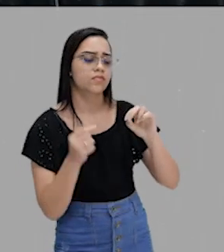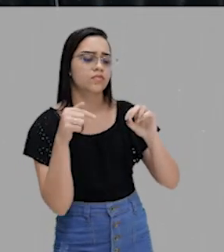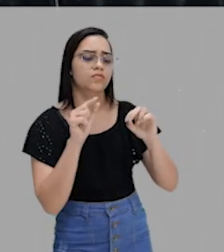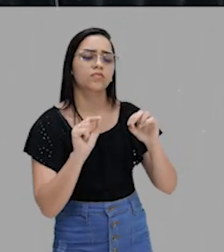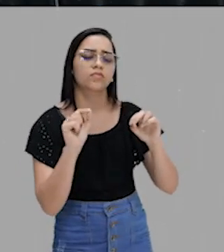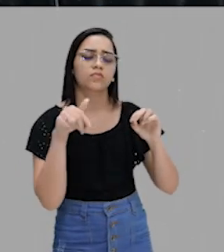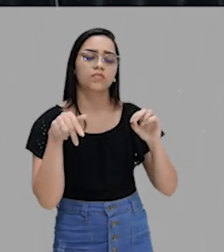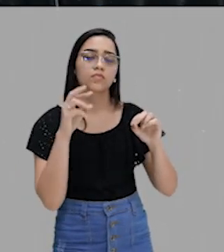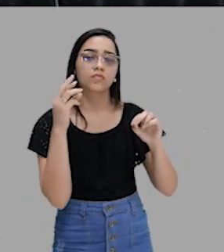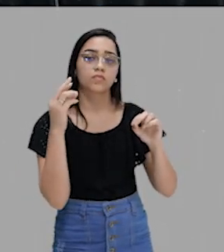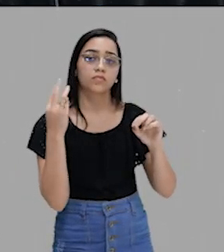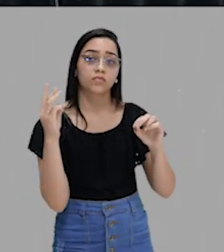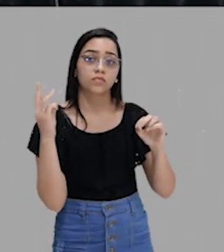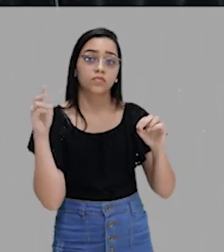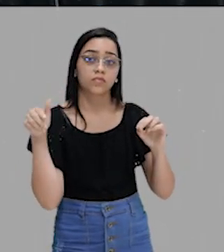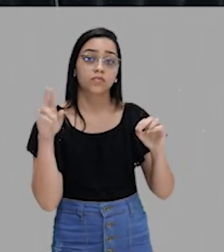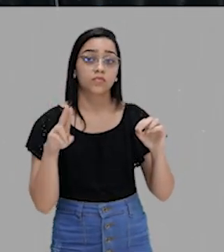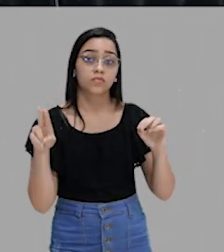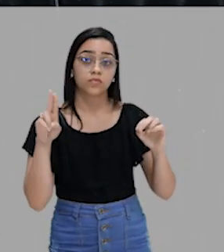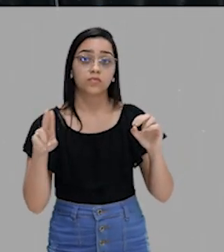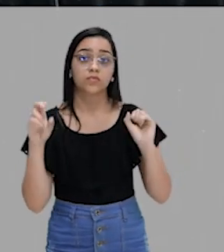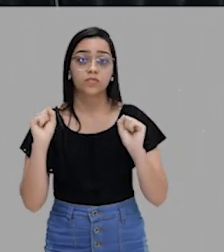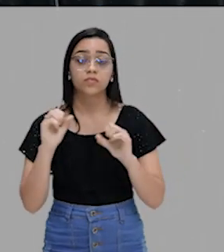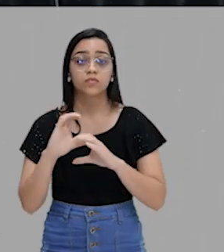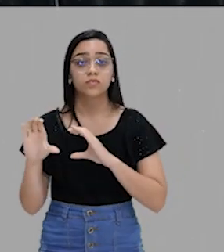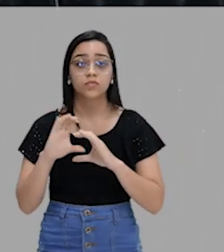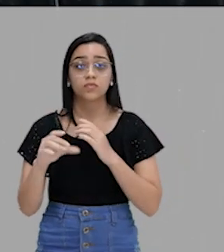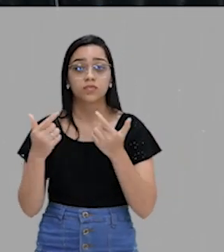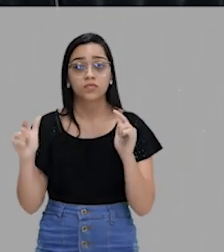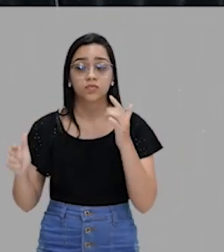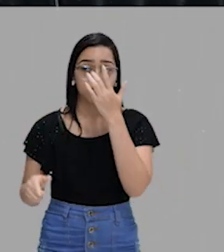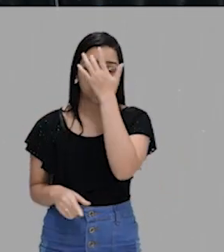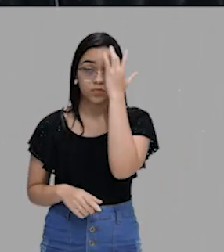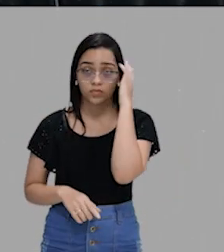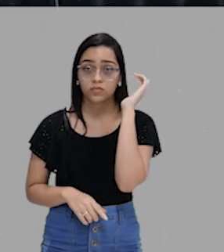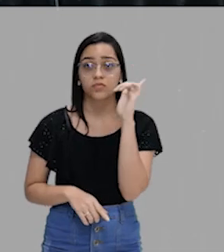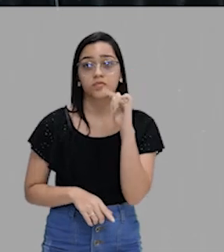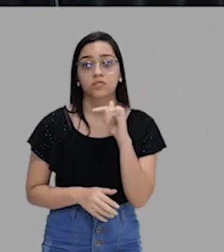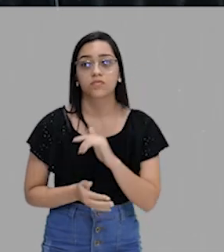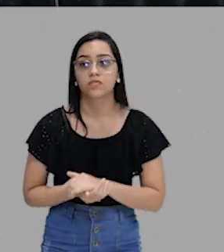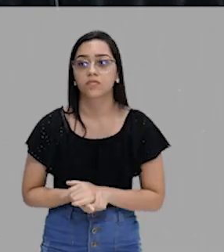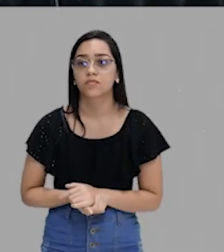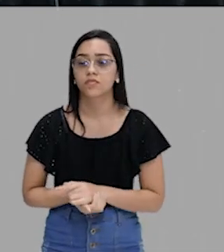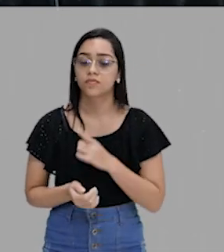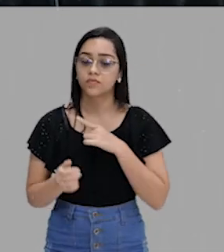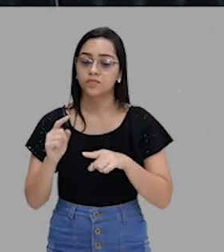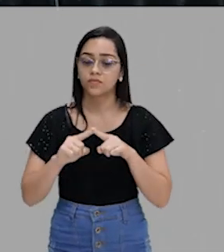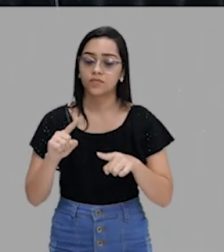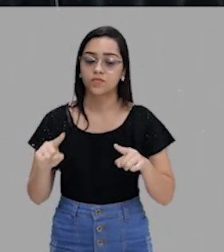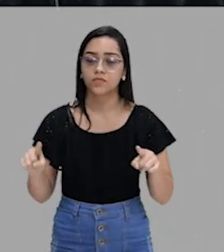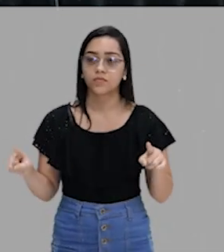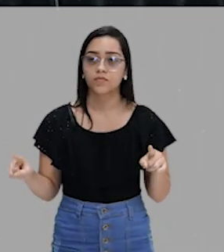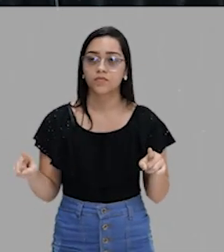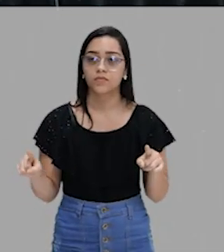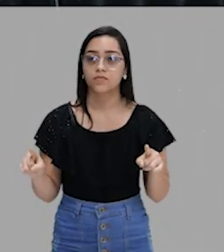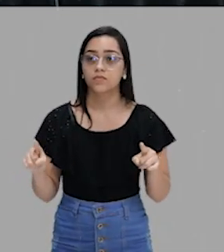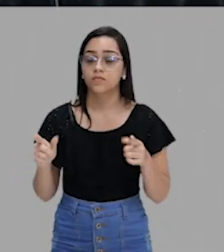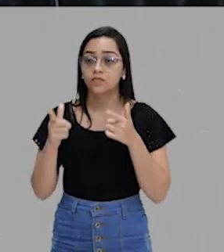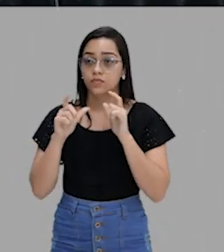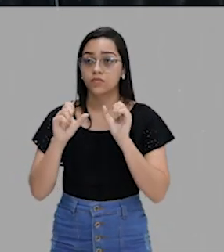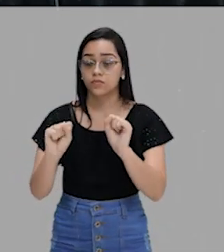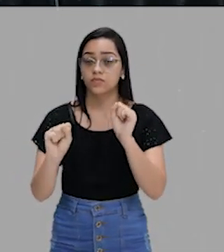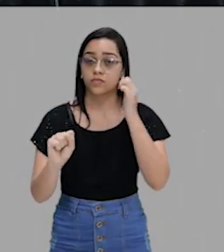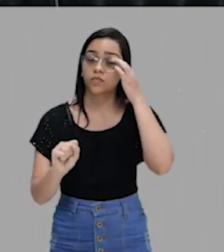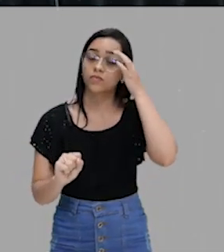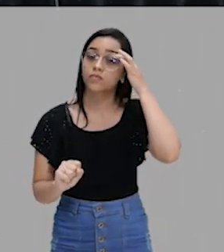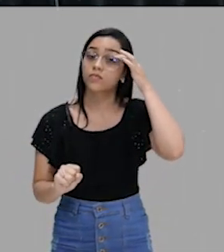que a gente aqui no Maranhão, aqui em São Luís, a gente tem de se relacionar com uma pessoa, tá? No caso aí, uma variação linguística,